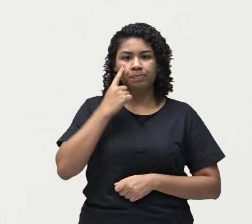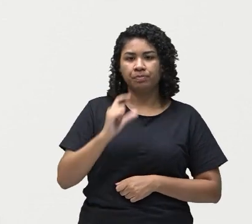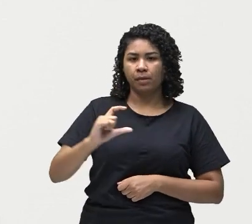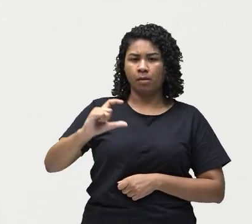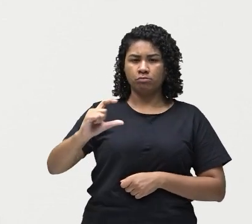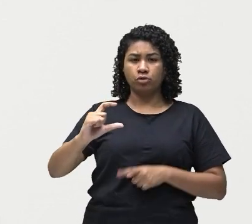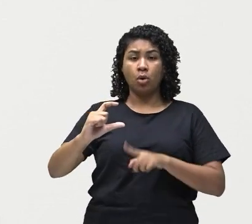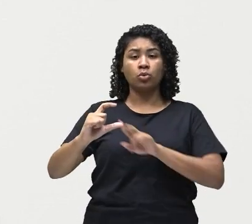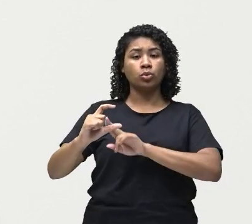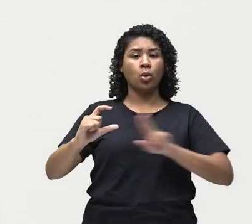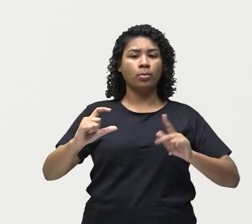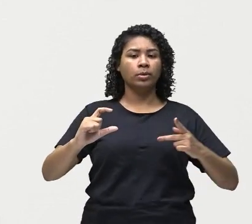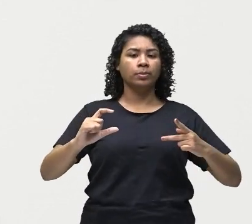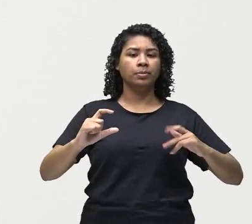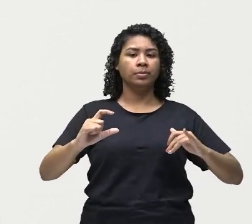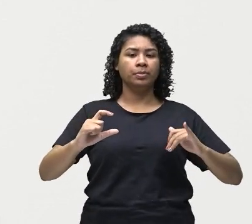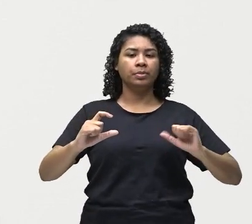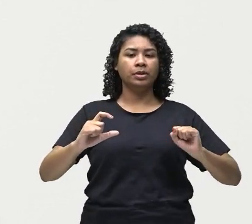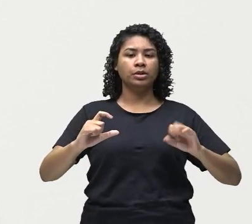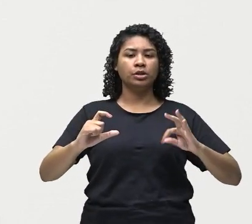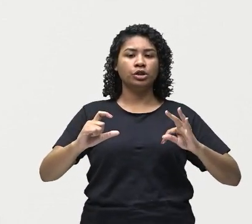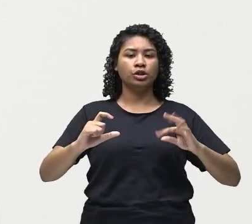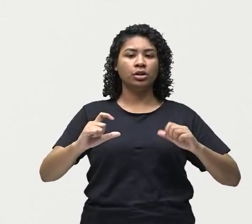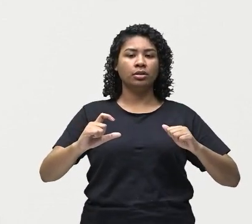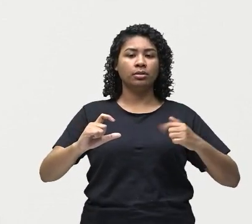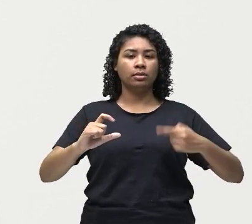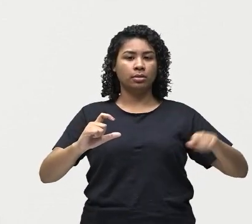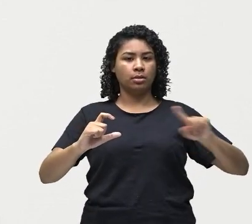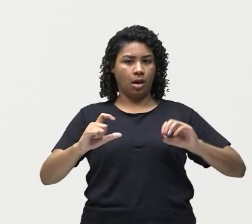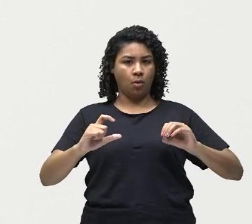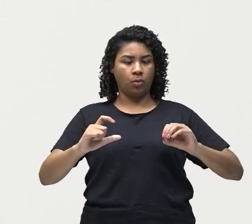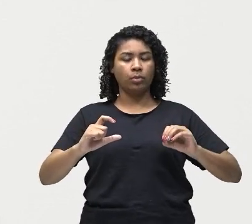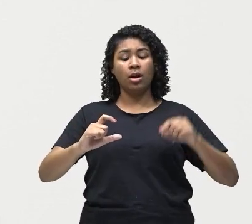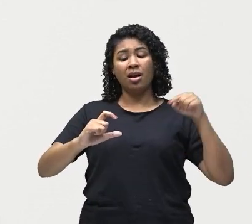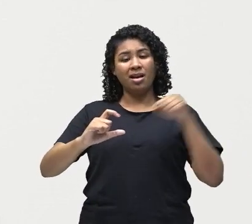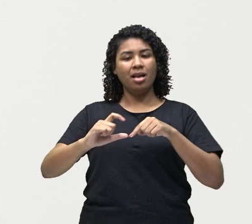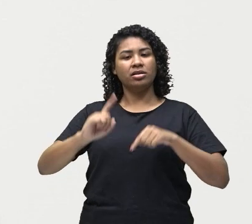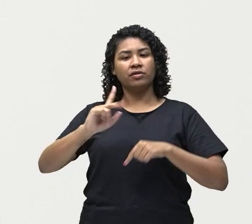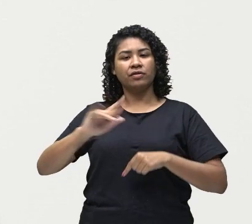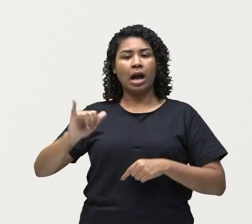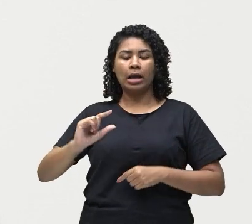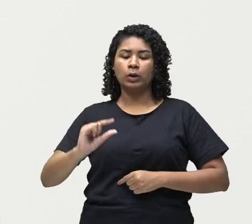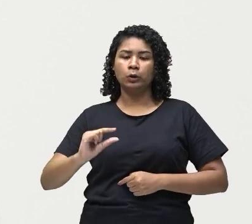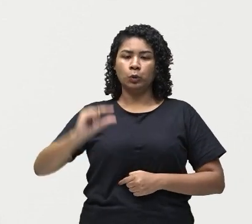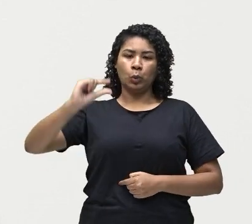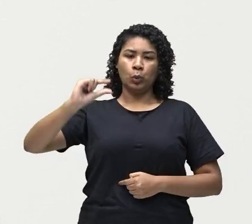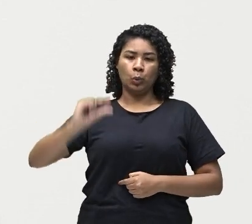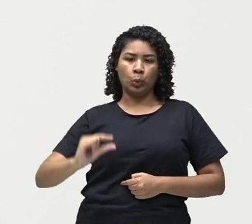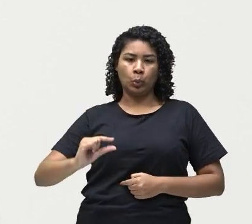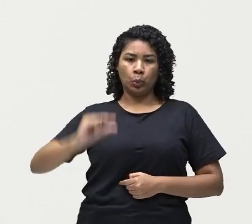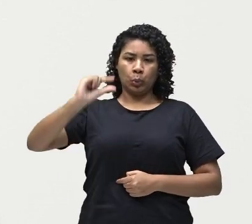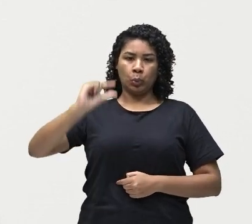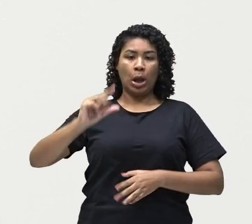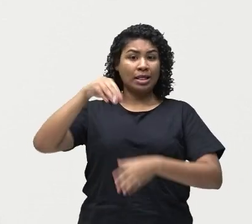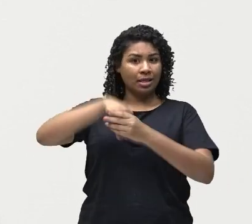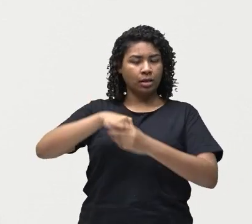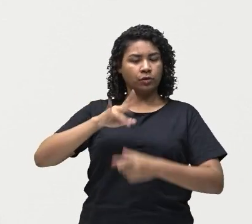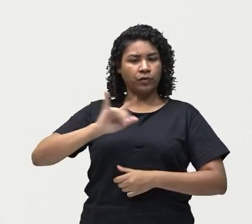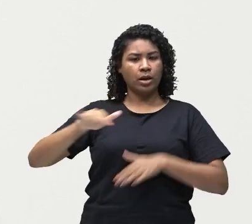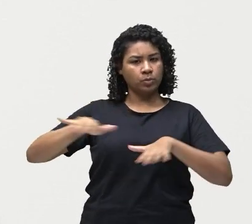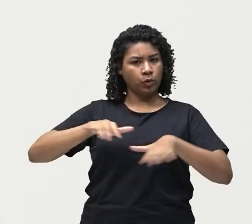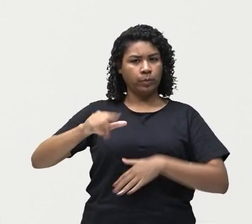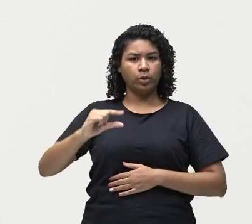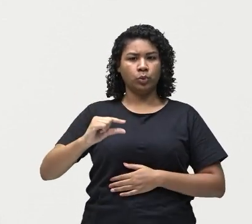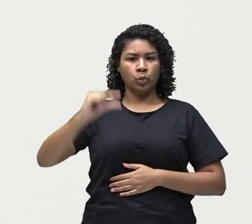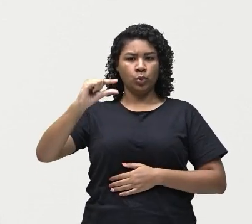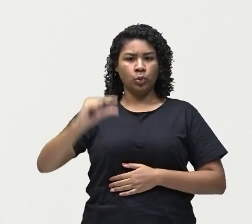esse pistão que vai levantar e vai descer e vai subir vai descer vai ficar nesse movimento quando ele sobe quando